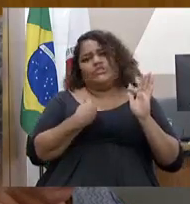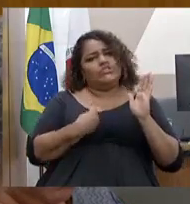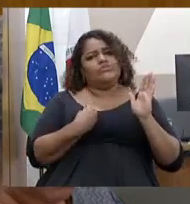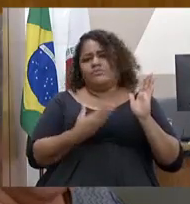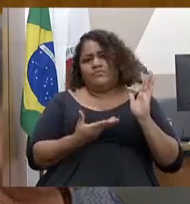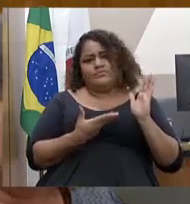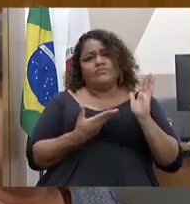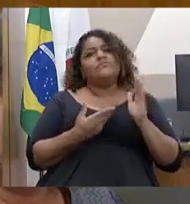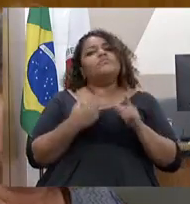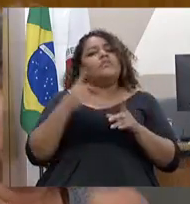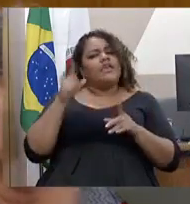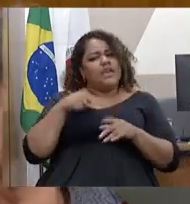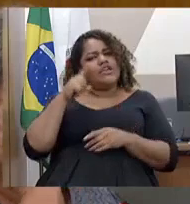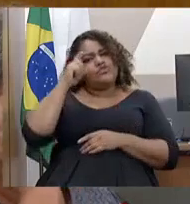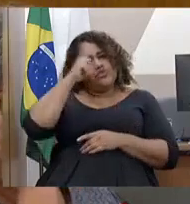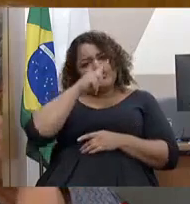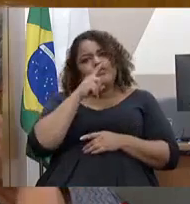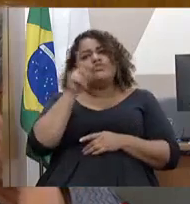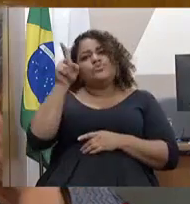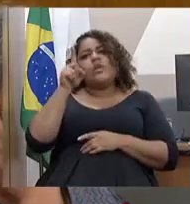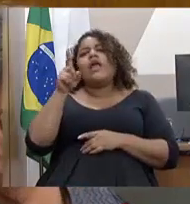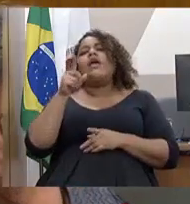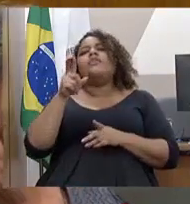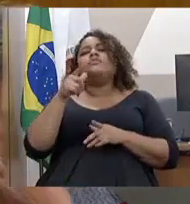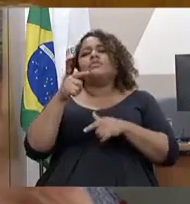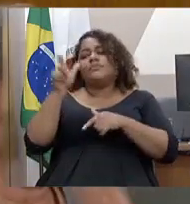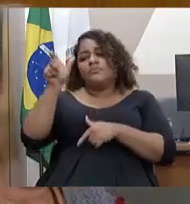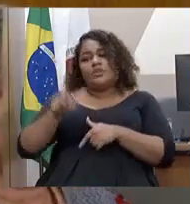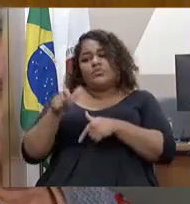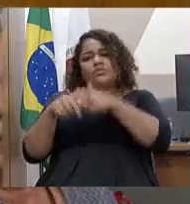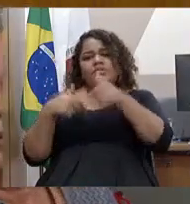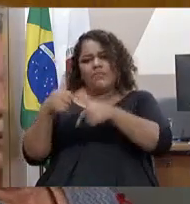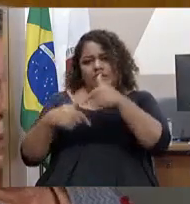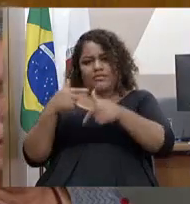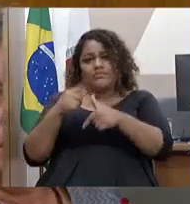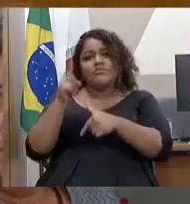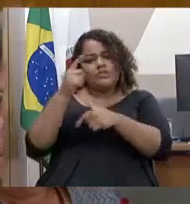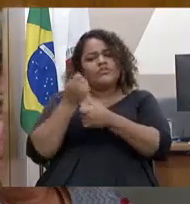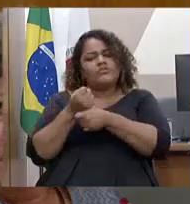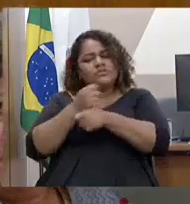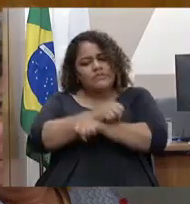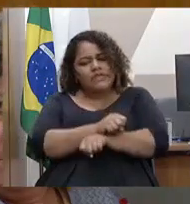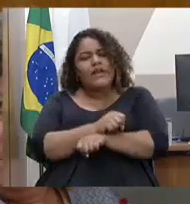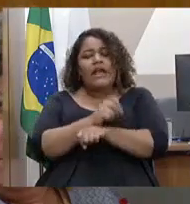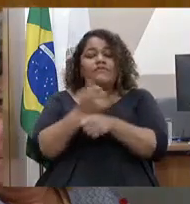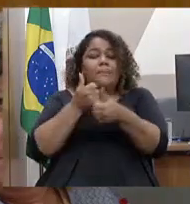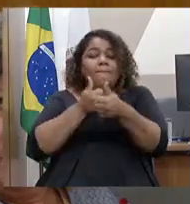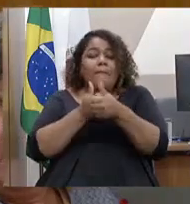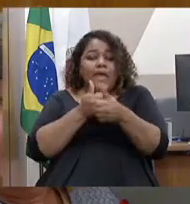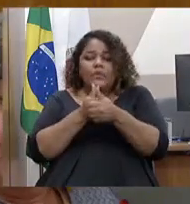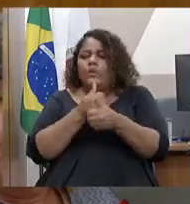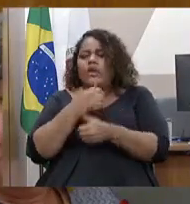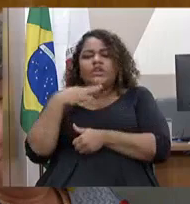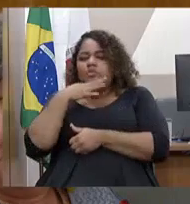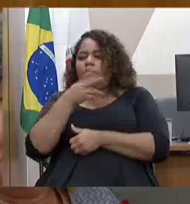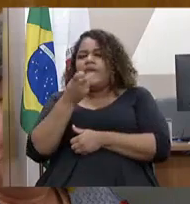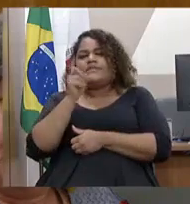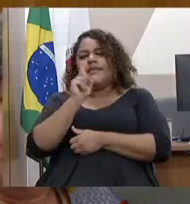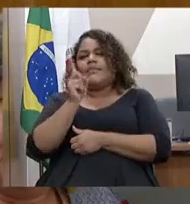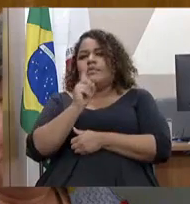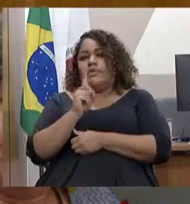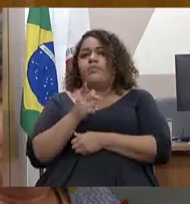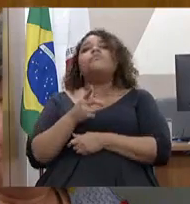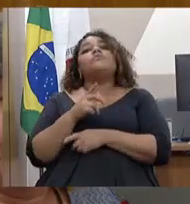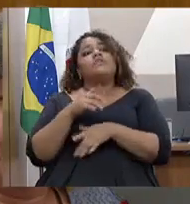muito difícil para o trabalhador reclamar o trabalho escravo tá bem próximo da gente a gente às vezes nem percebe então é aquela coisa